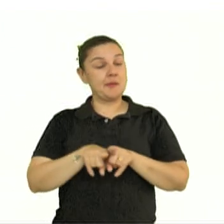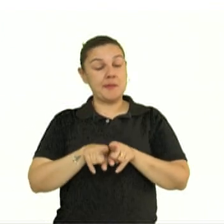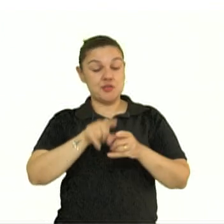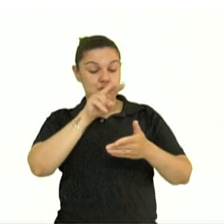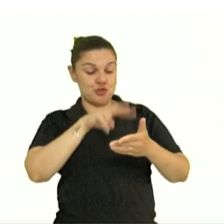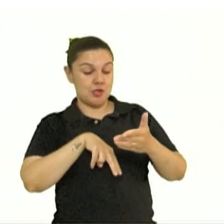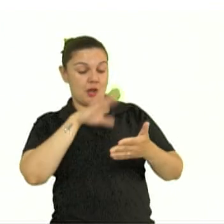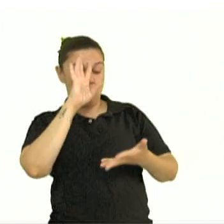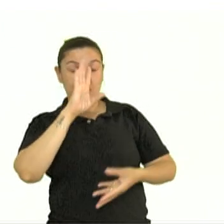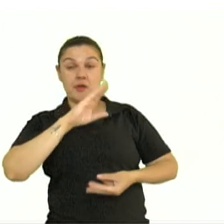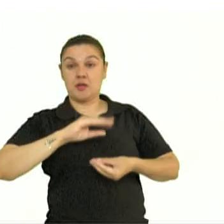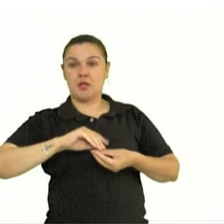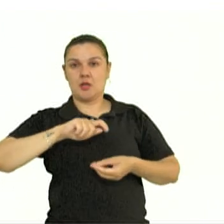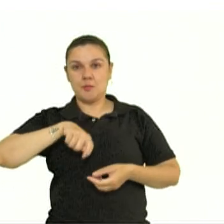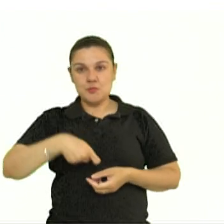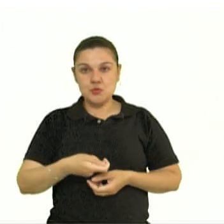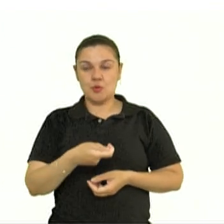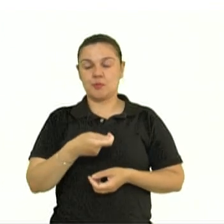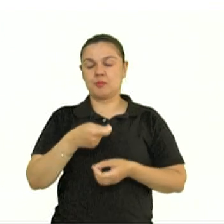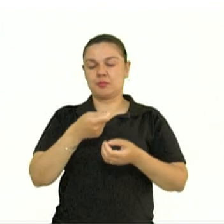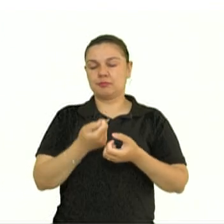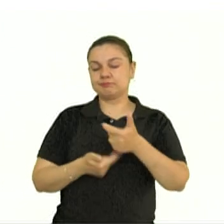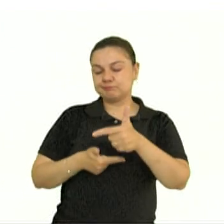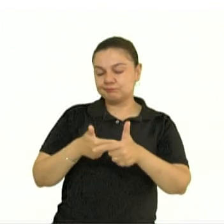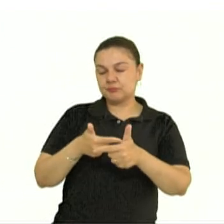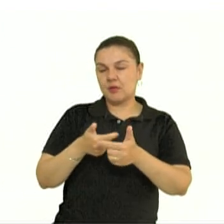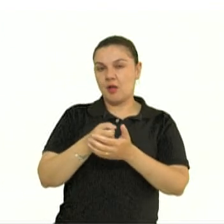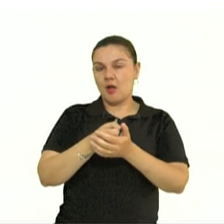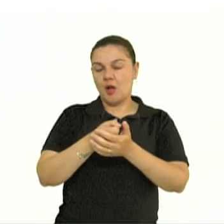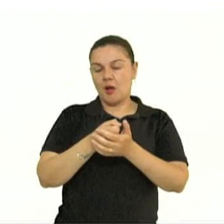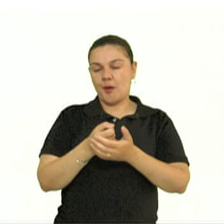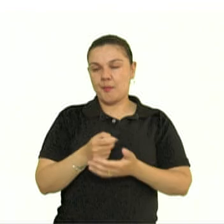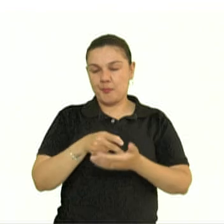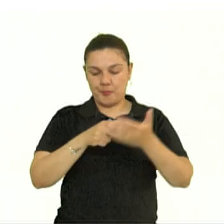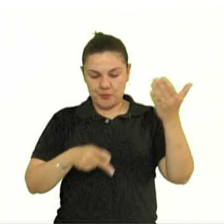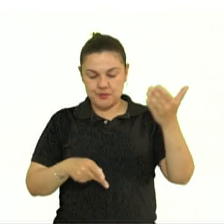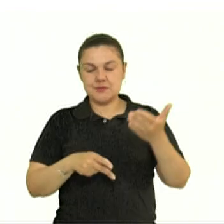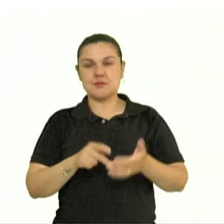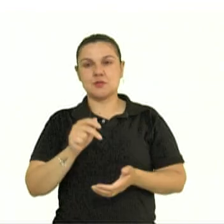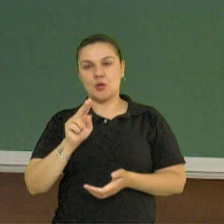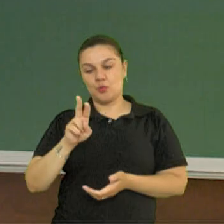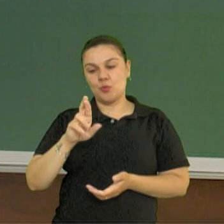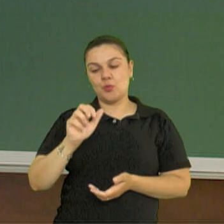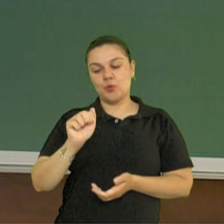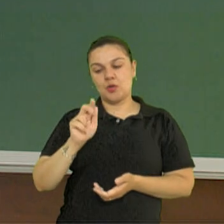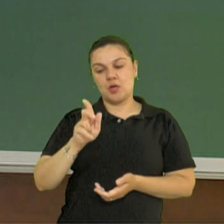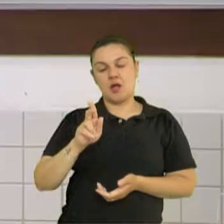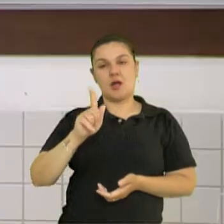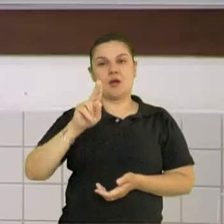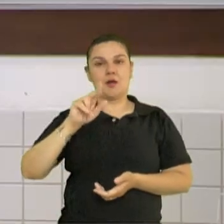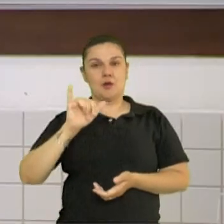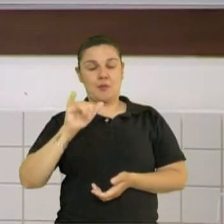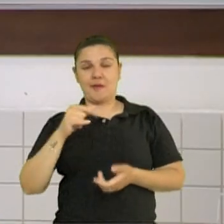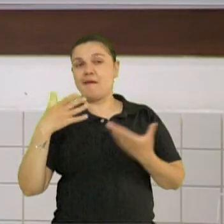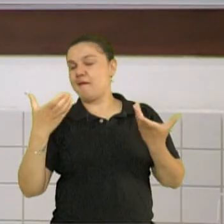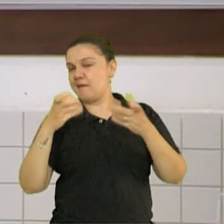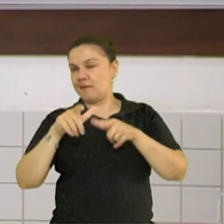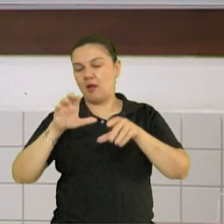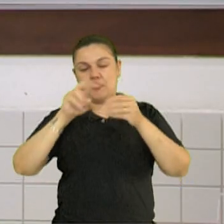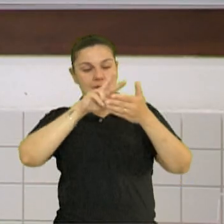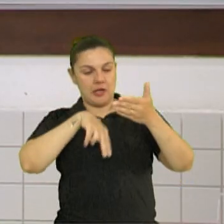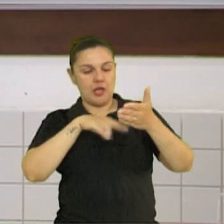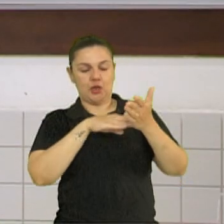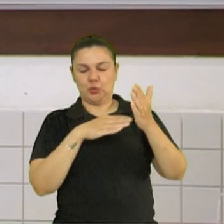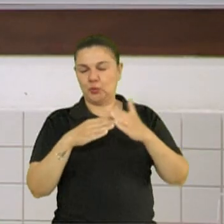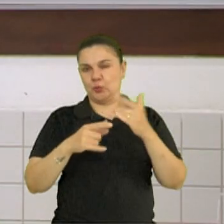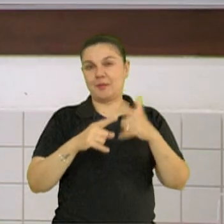interpretamos um trecho da obra O Uruguai. Nós vimos que ele tem mais de 1.300 versos. É claro que não daria para trazer